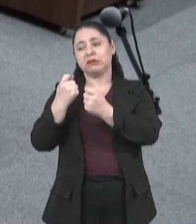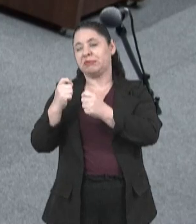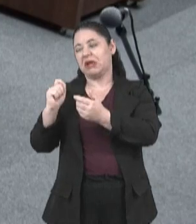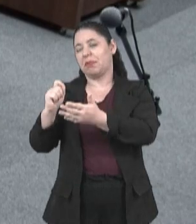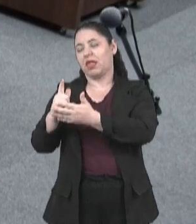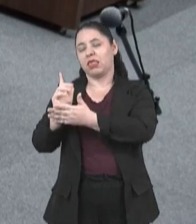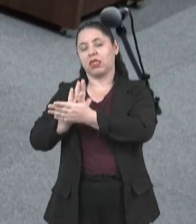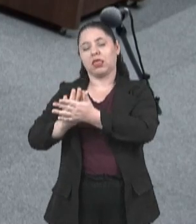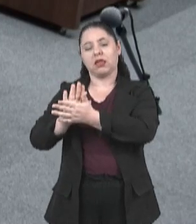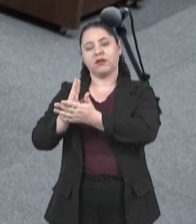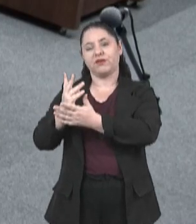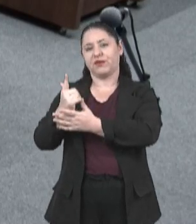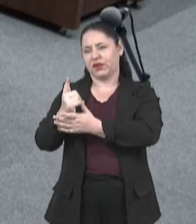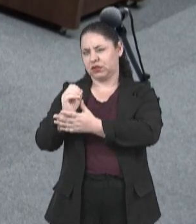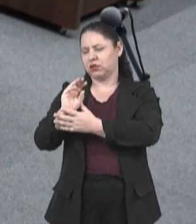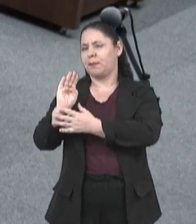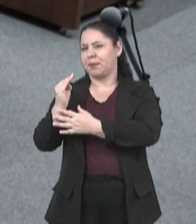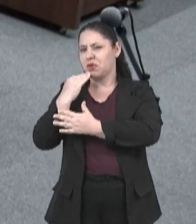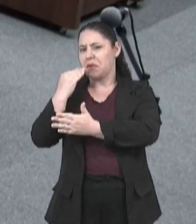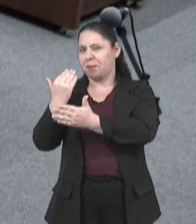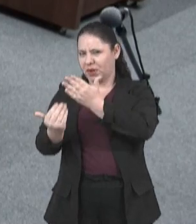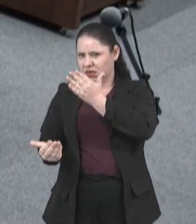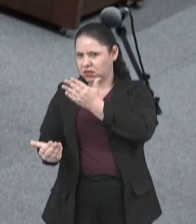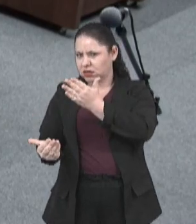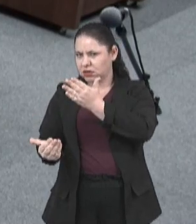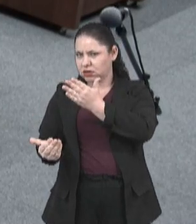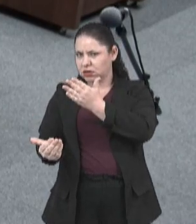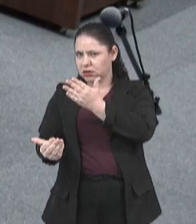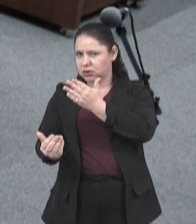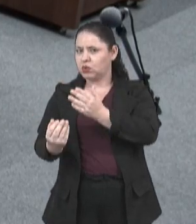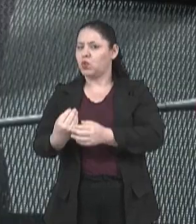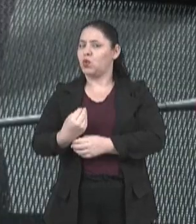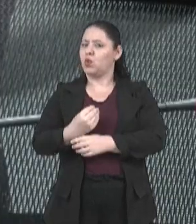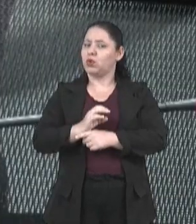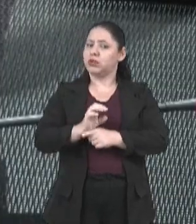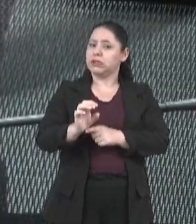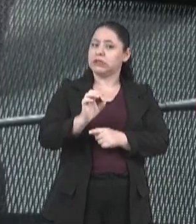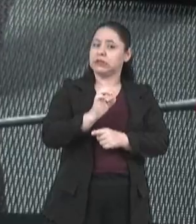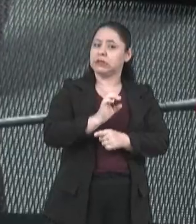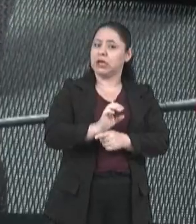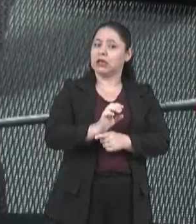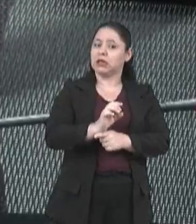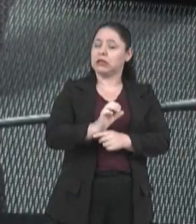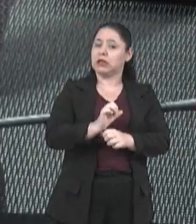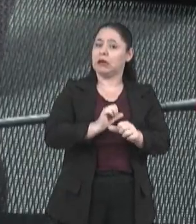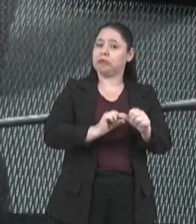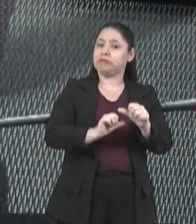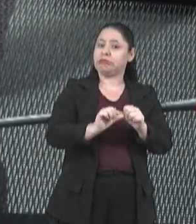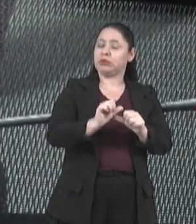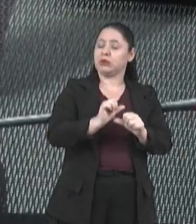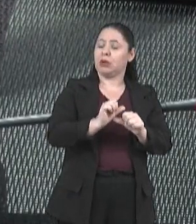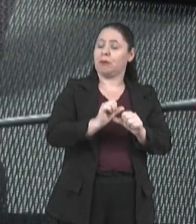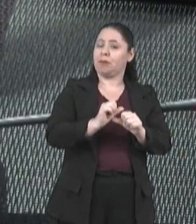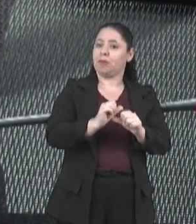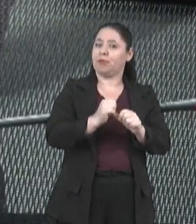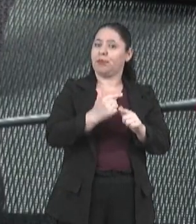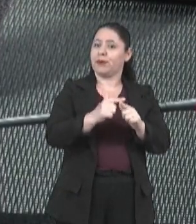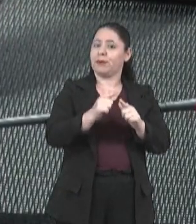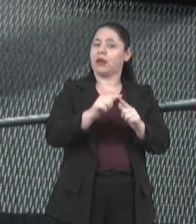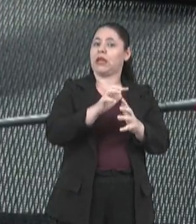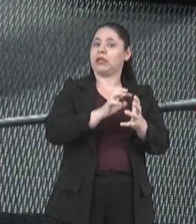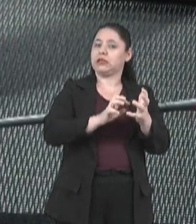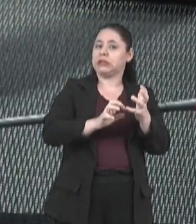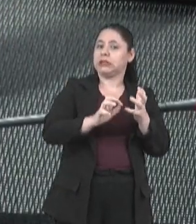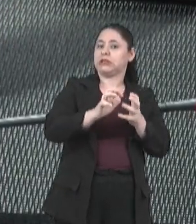presidente, nós temos que se preocupar com isso. O Estado vive em situação falimentar. Pior, tem